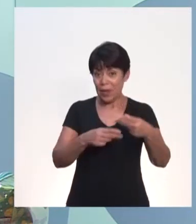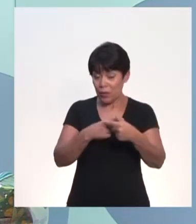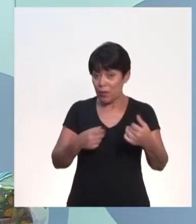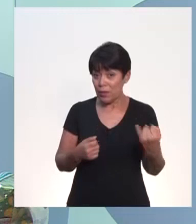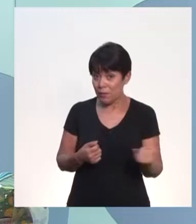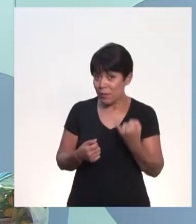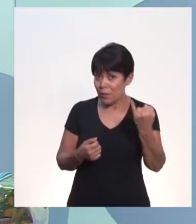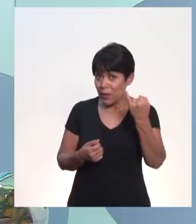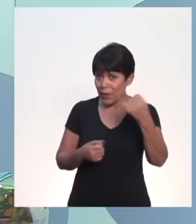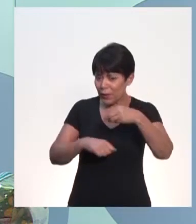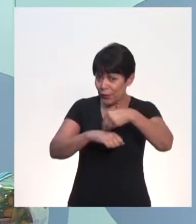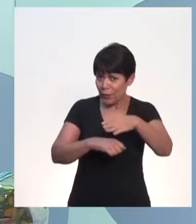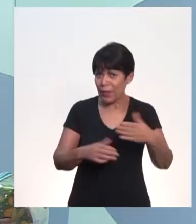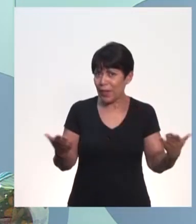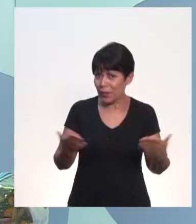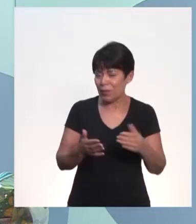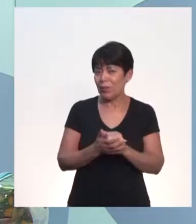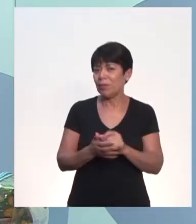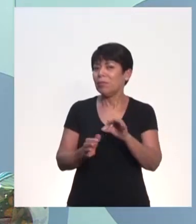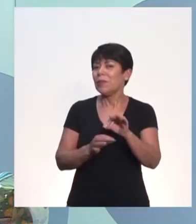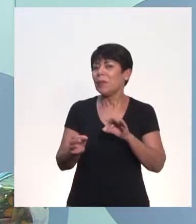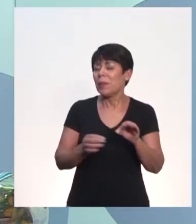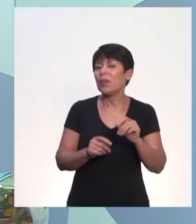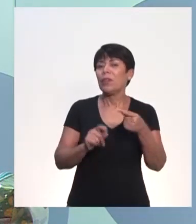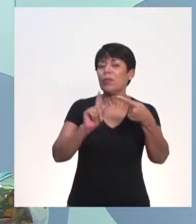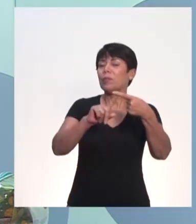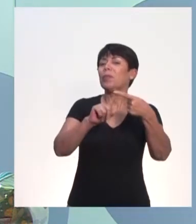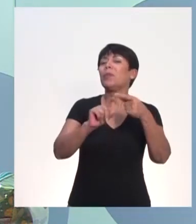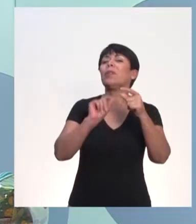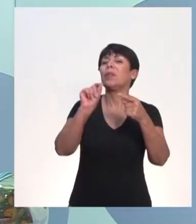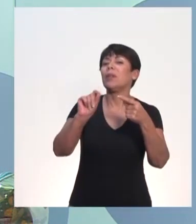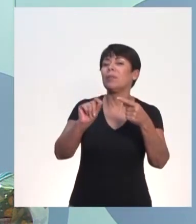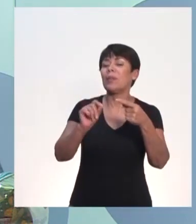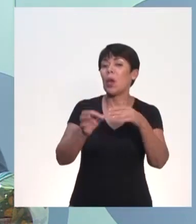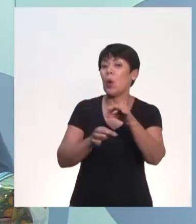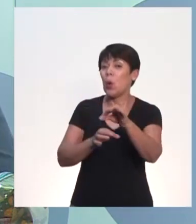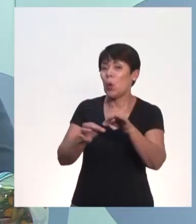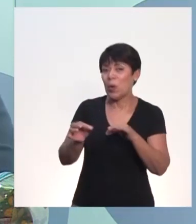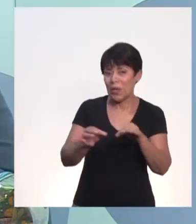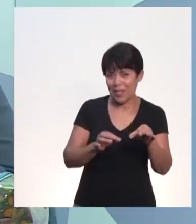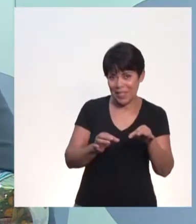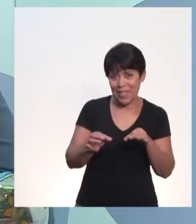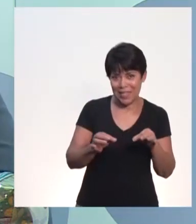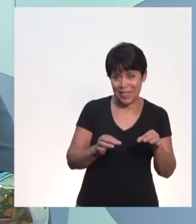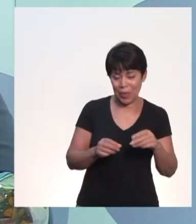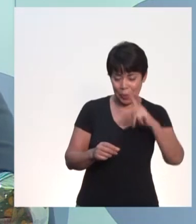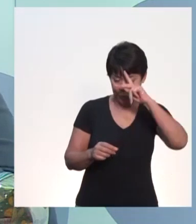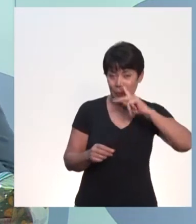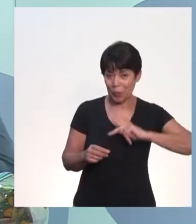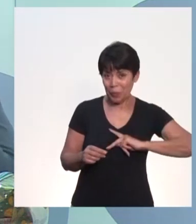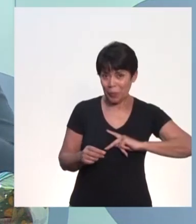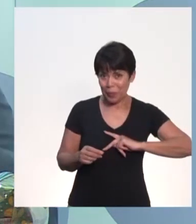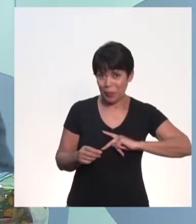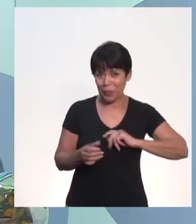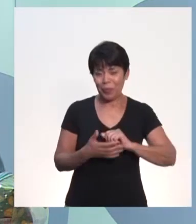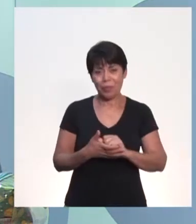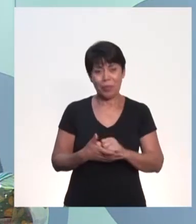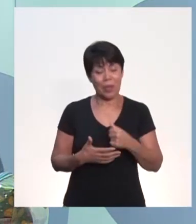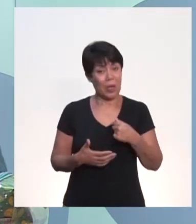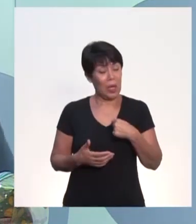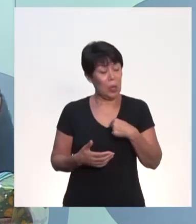aula. Quais eram os preparativos? O primeiro deles era a organização pessoal. Eu